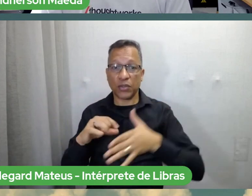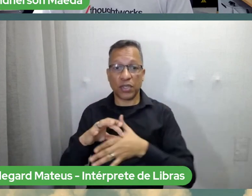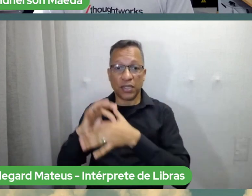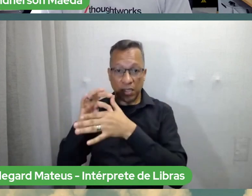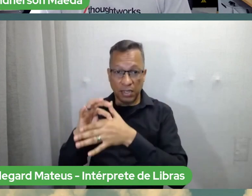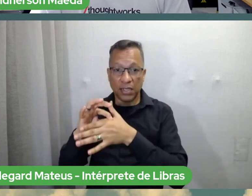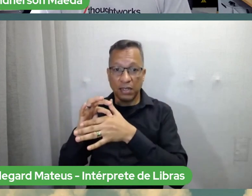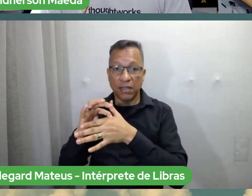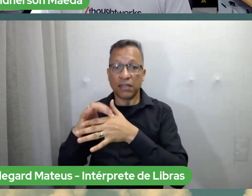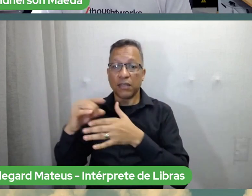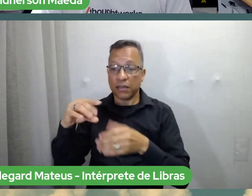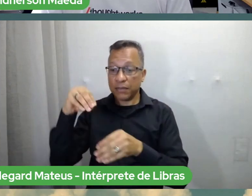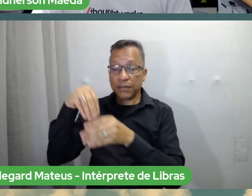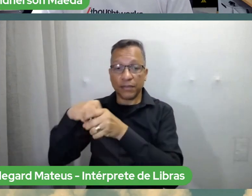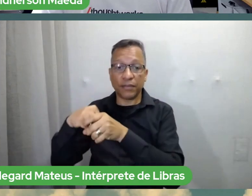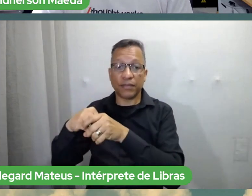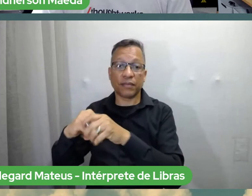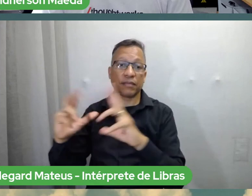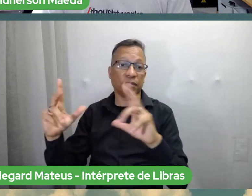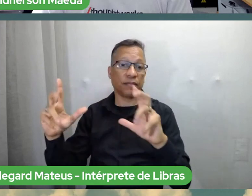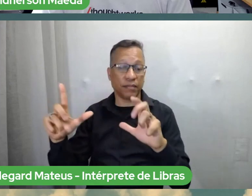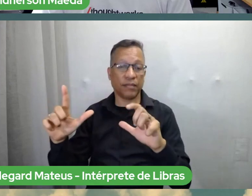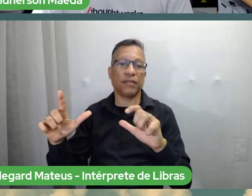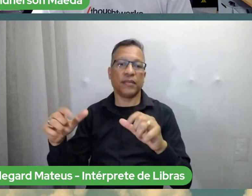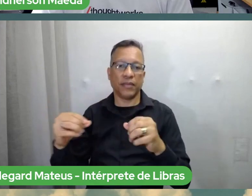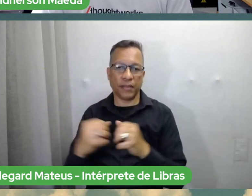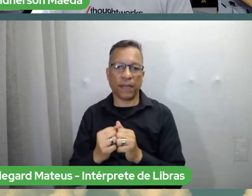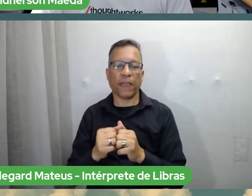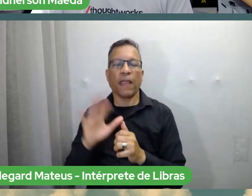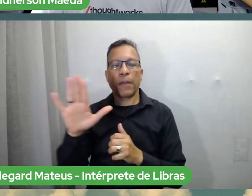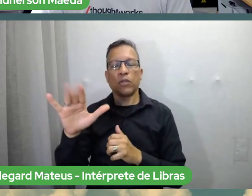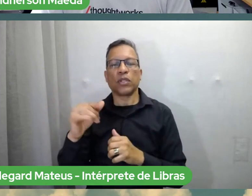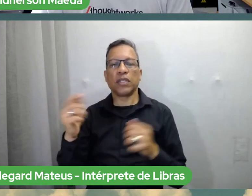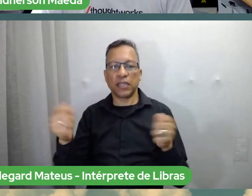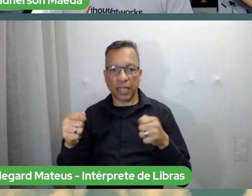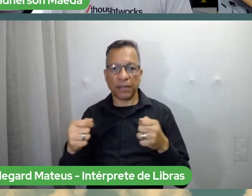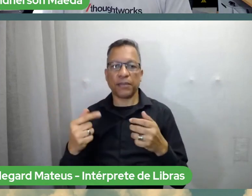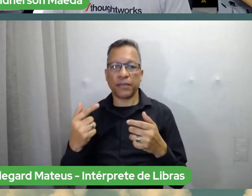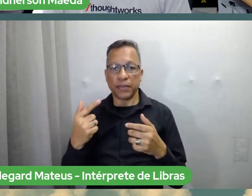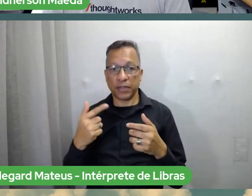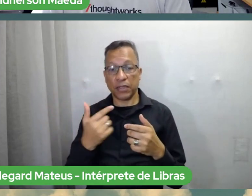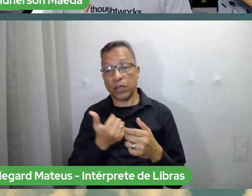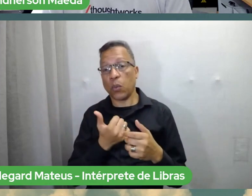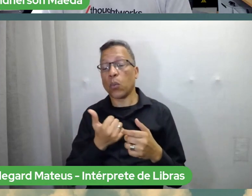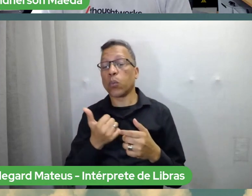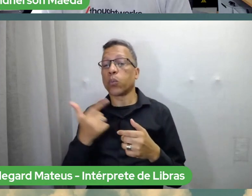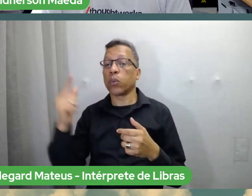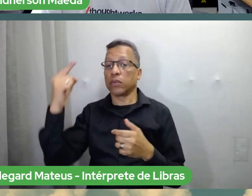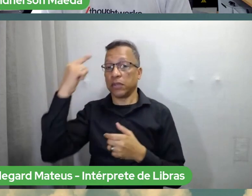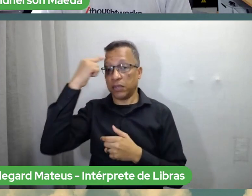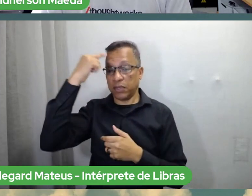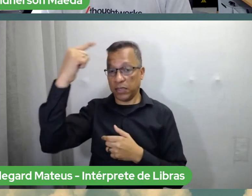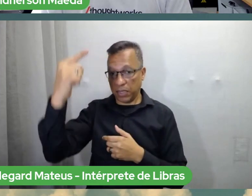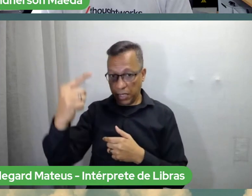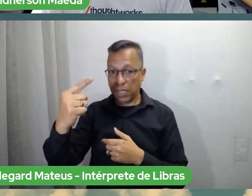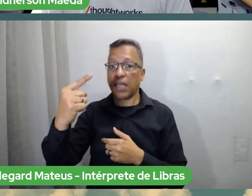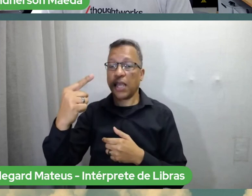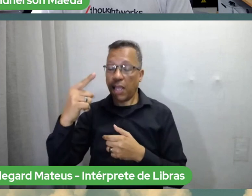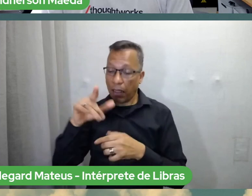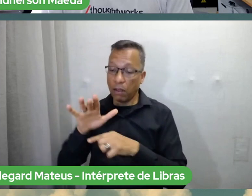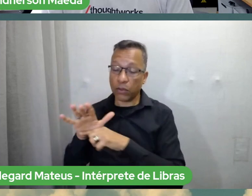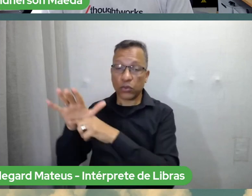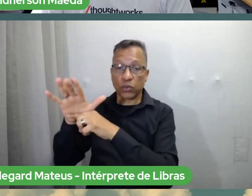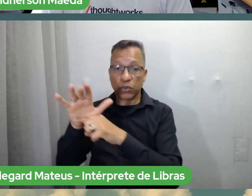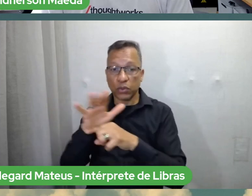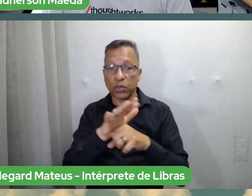questões internas. Mas um ponto que a gente pode trazer aí, nessa outra escala, é pensar nesses padrões de interoperabilidade. Cada organização